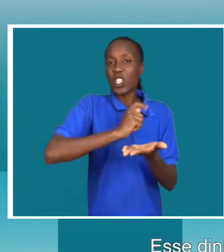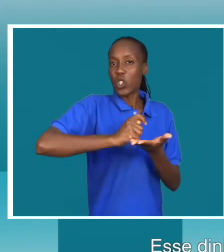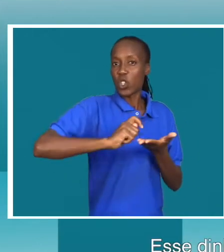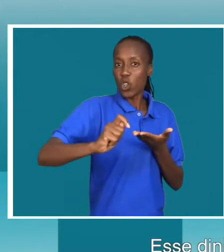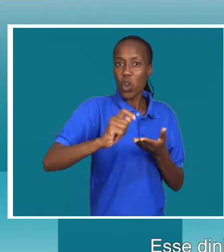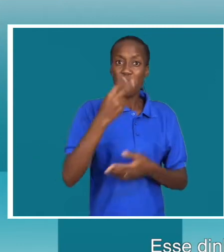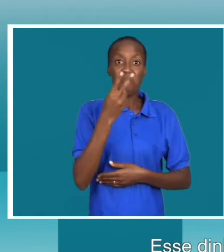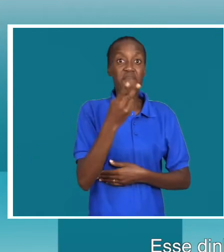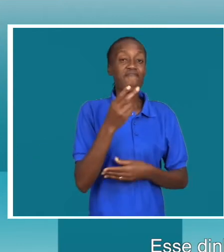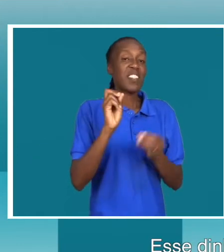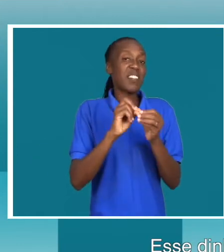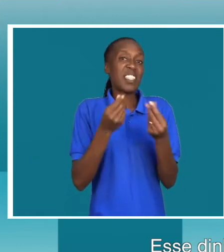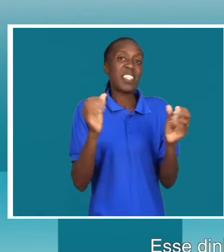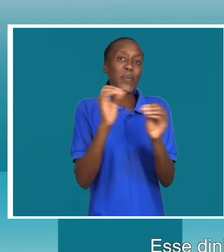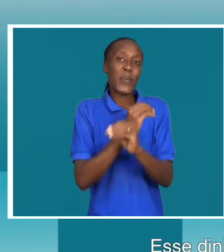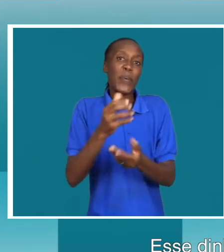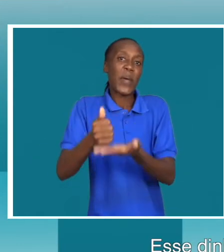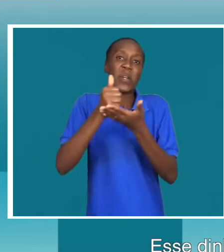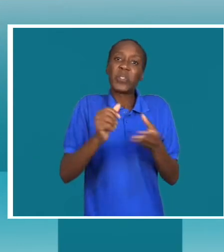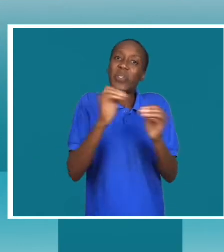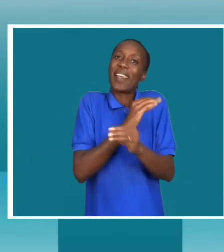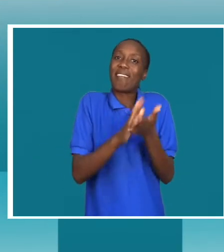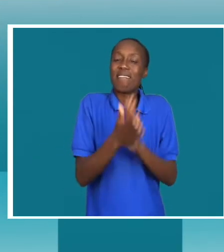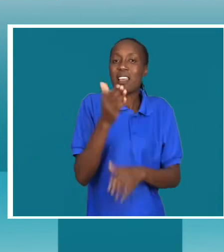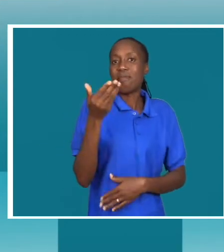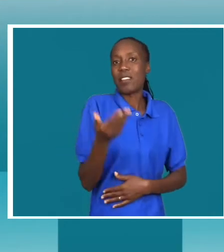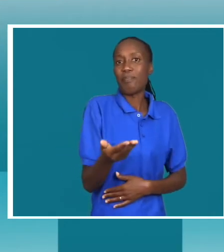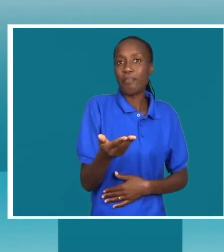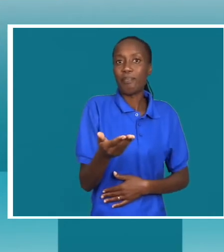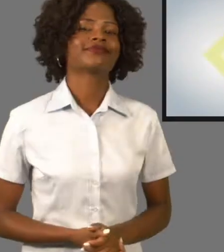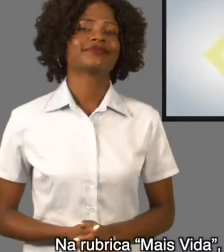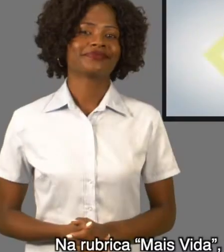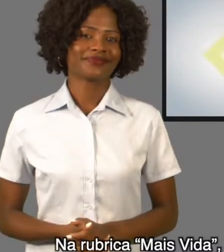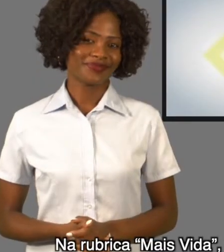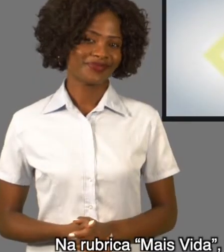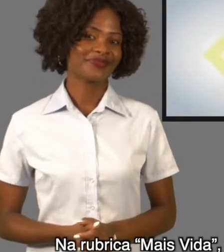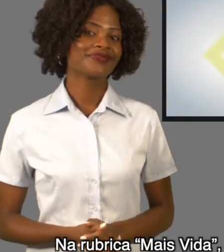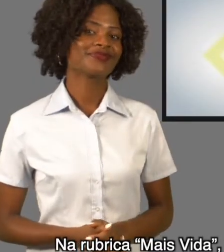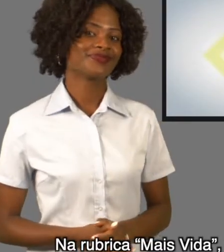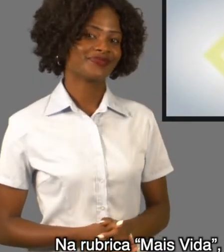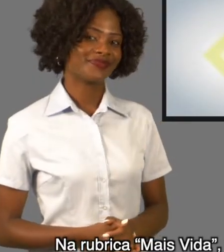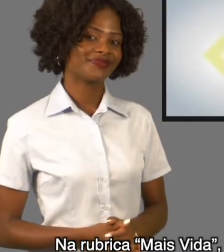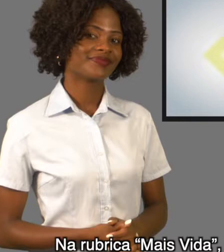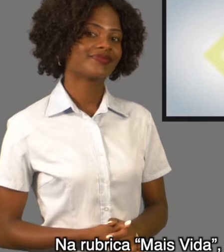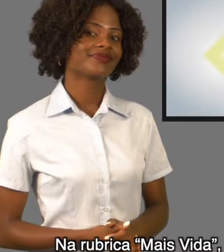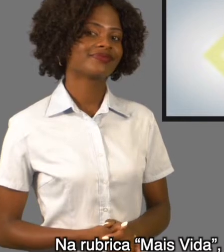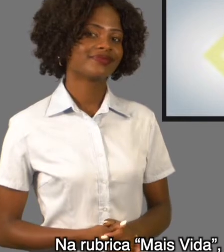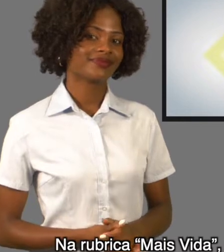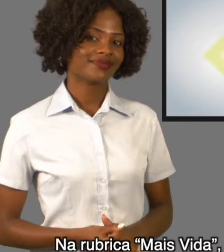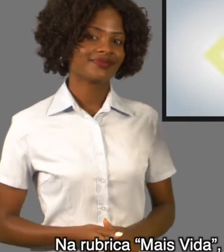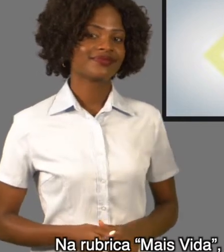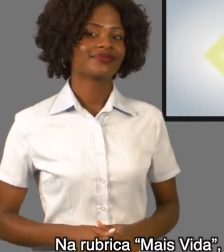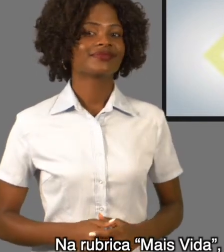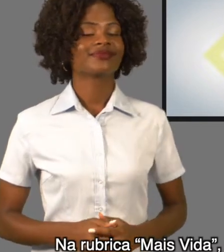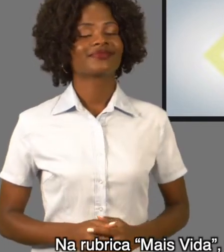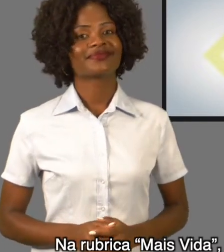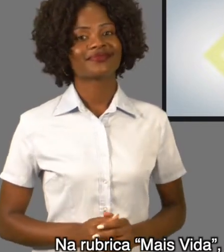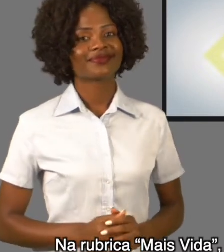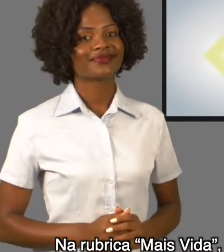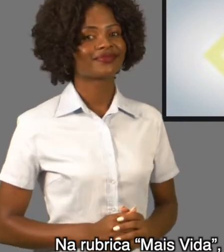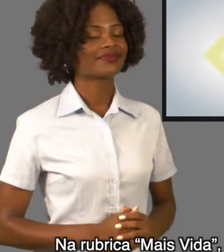Três que filham, mas com esse dinheiro não sai, não ajuda nada, né? Na rubrica Mais Vida, veja como a Biblioteca Nacional